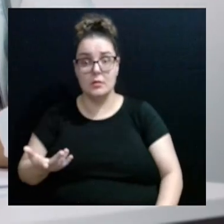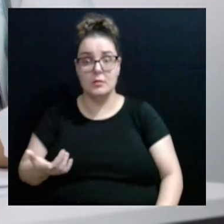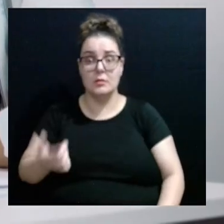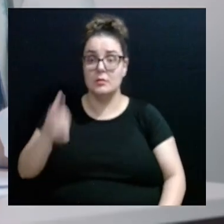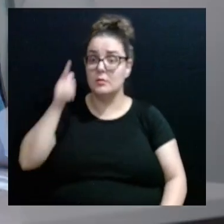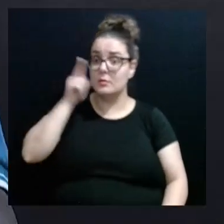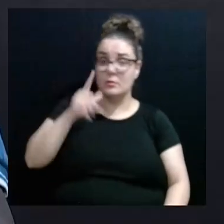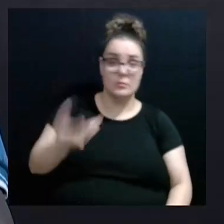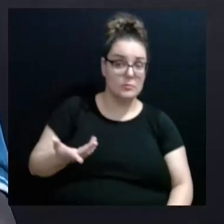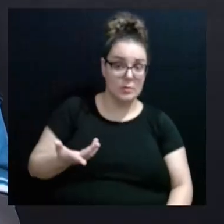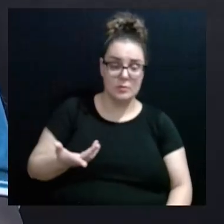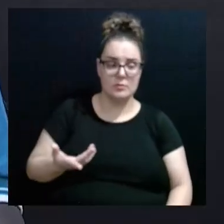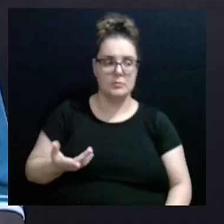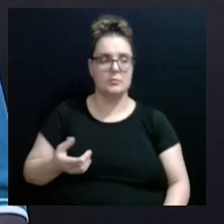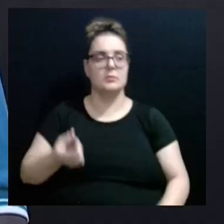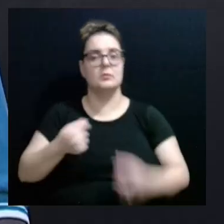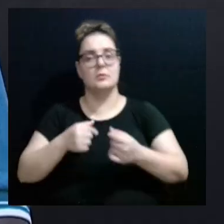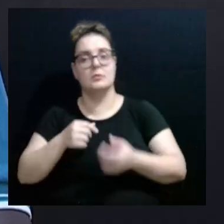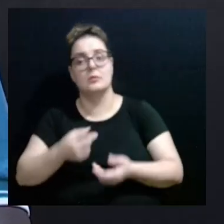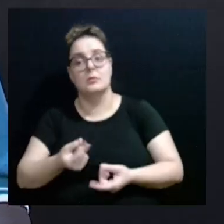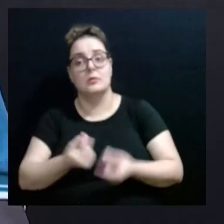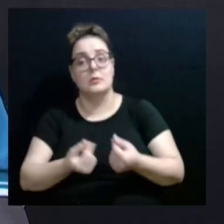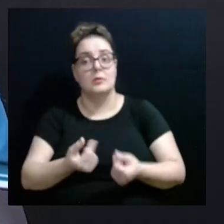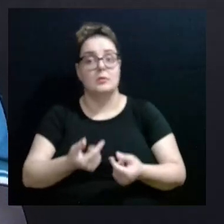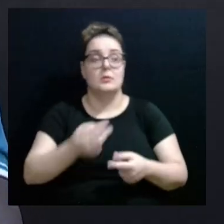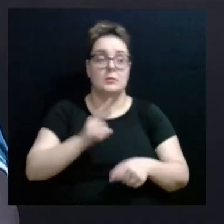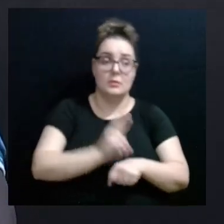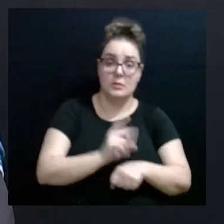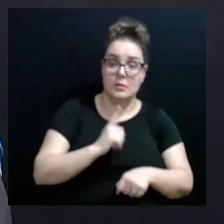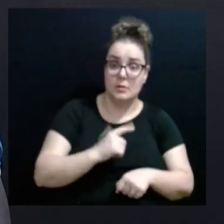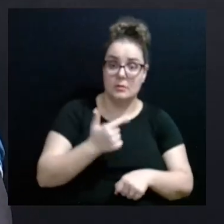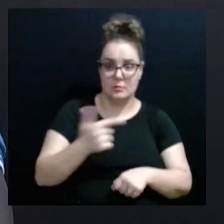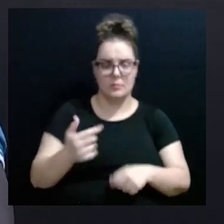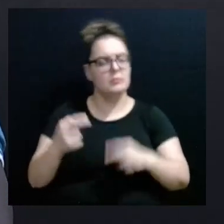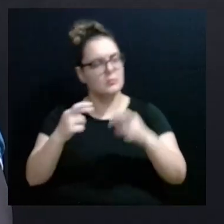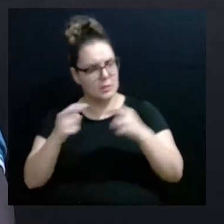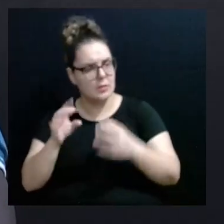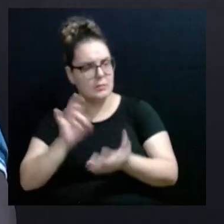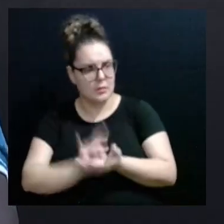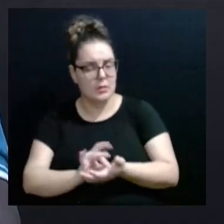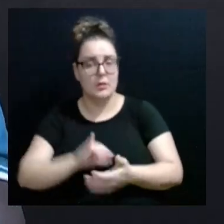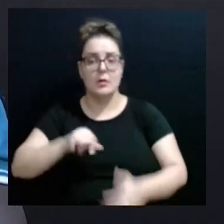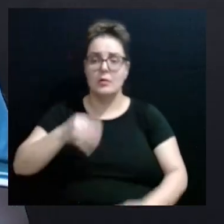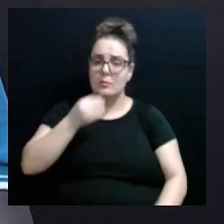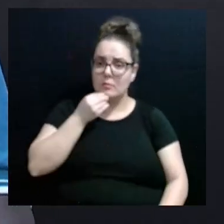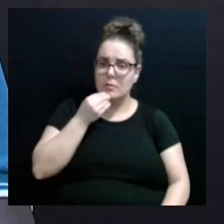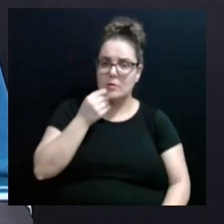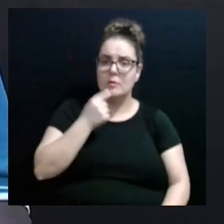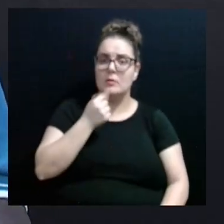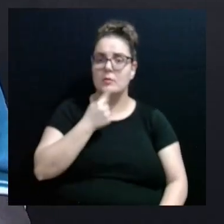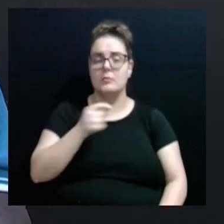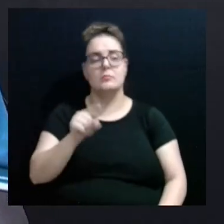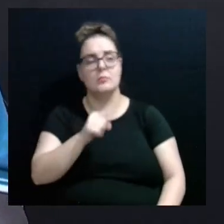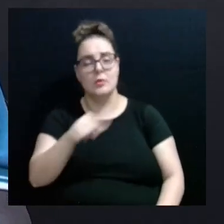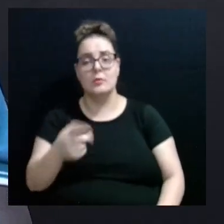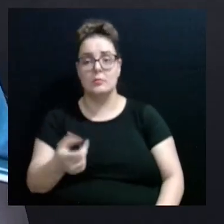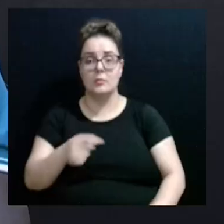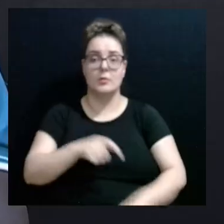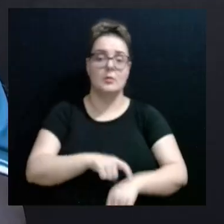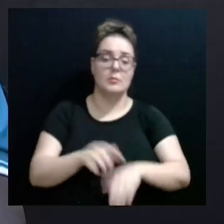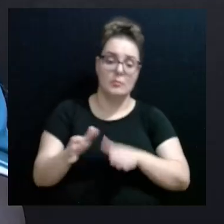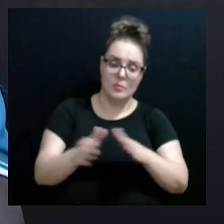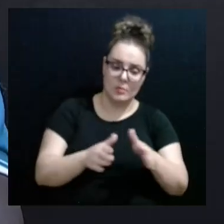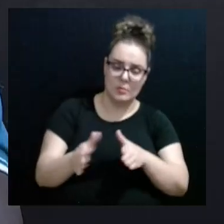está sobrando recurso, não está. Sabe, fazer uma análise, né? Aproveitar o feriado que está mais tranquilo, que é o momento que a gente dá uma